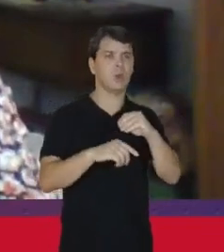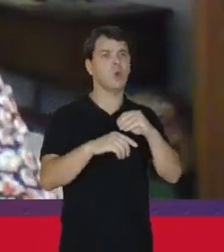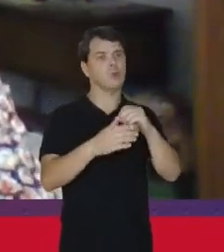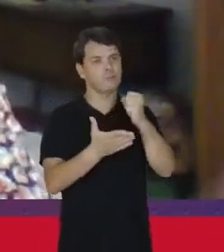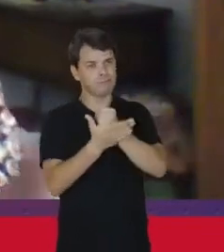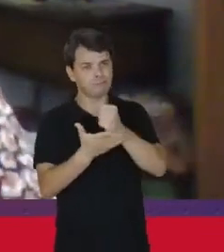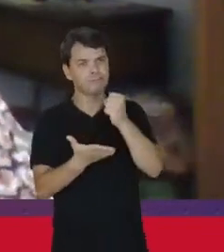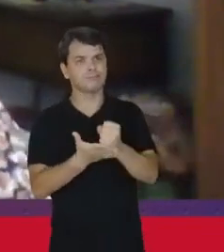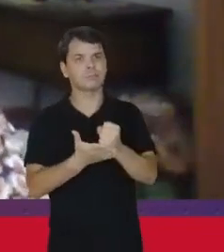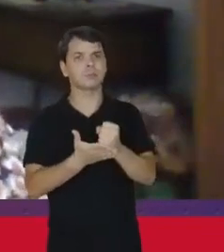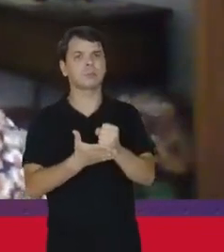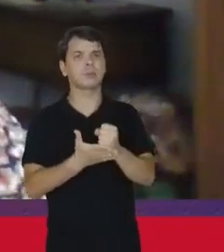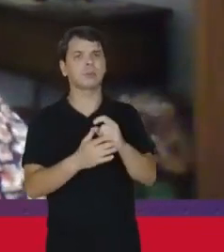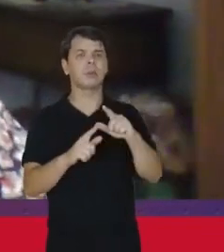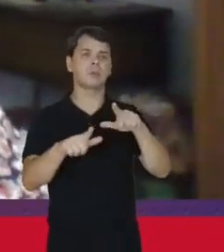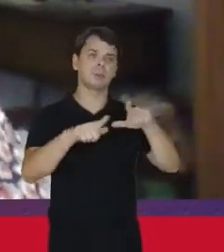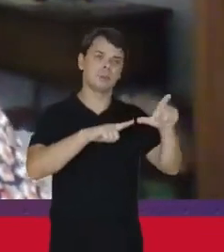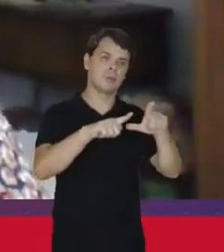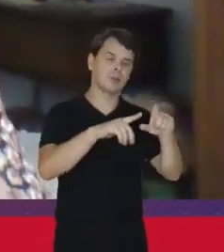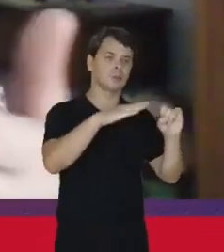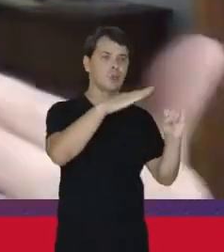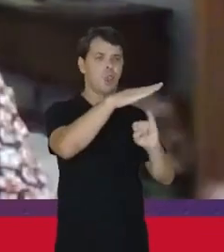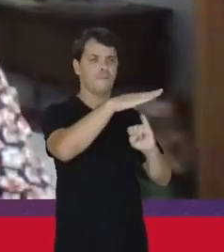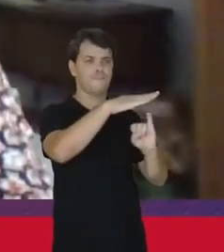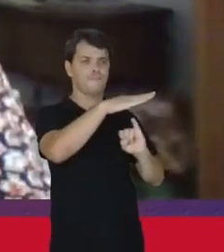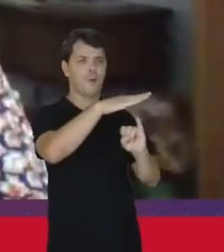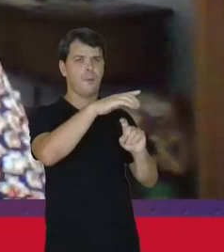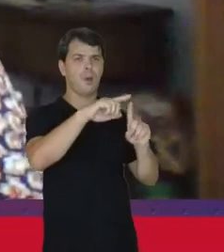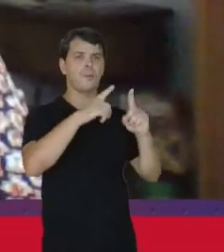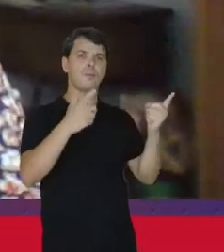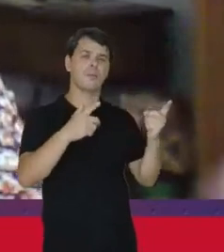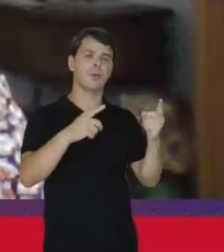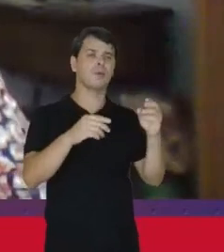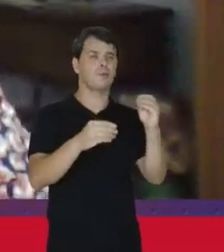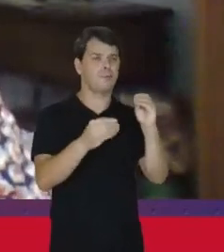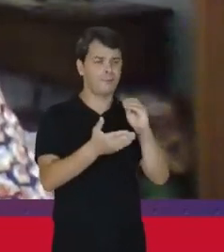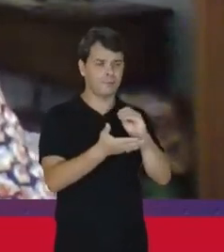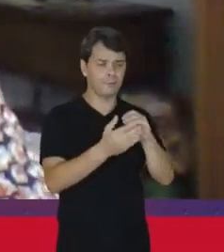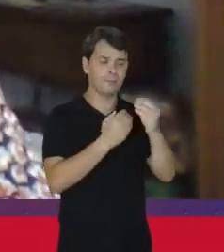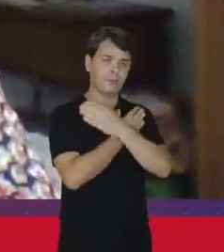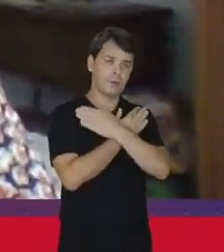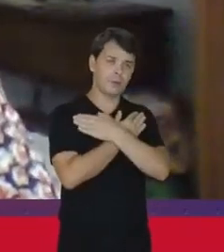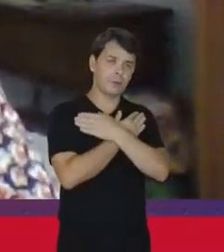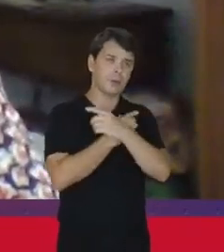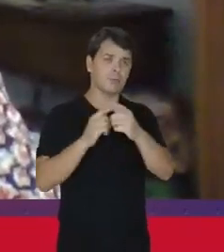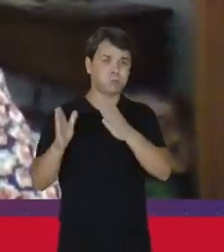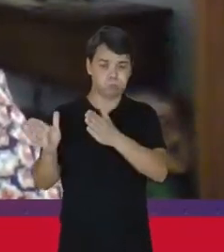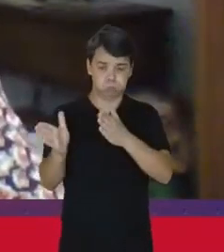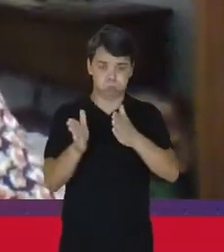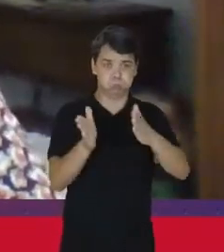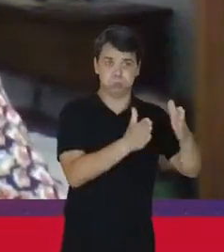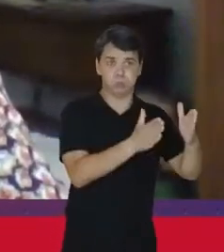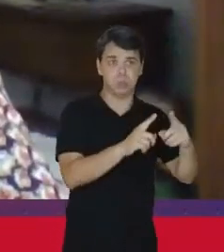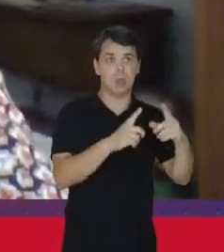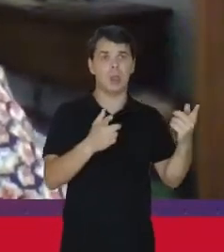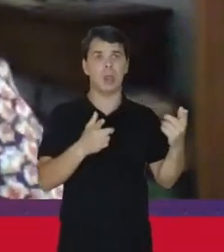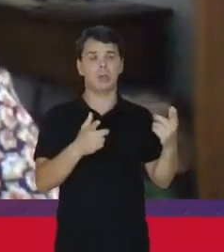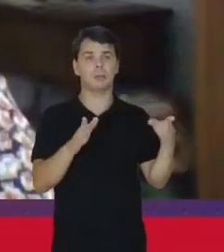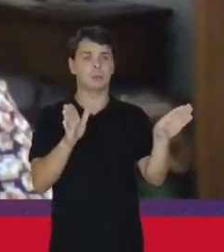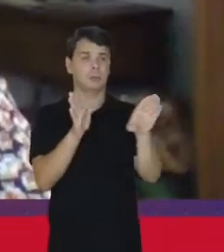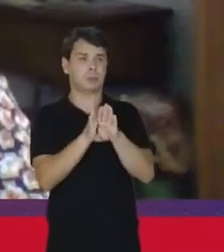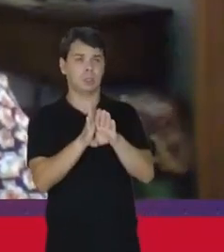com carteira, depois trabalho informal, depois desemprego prolongado. Então, para chegar